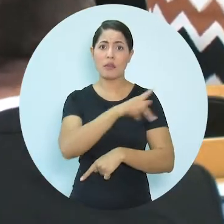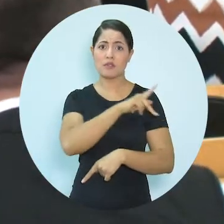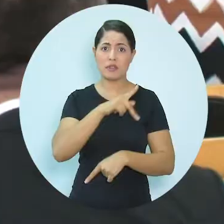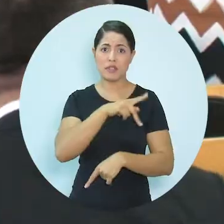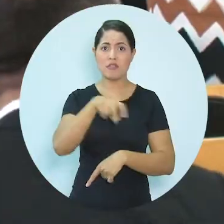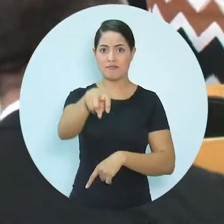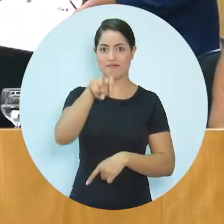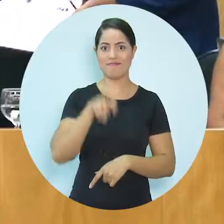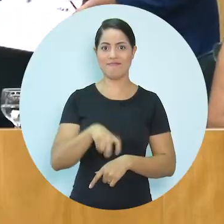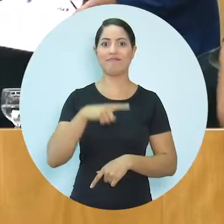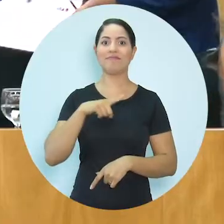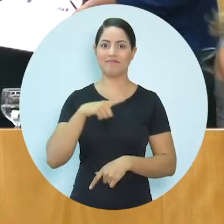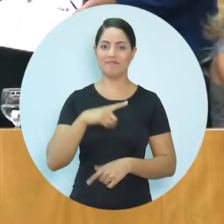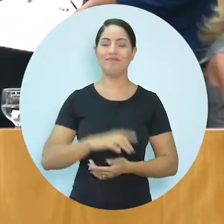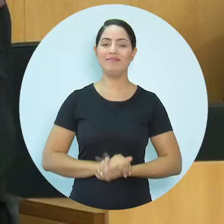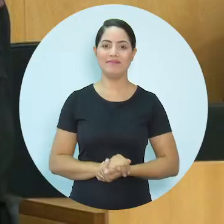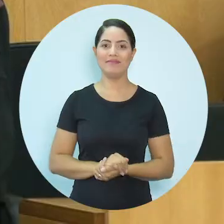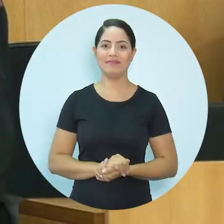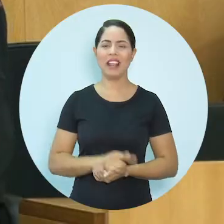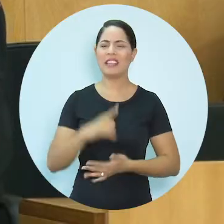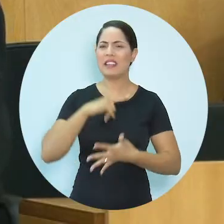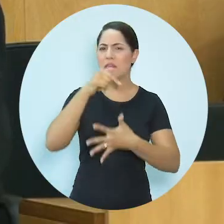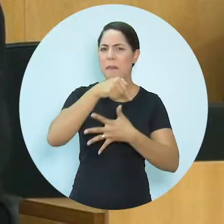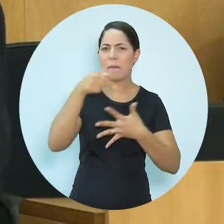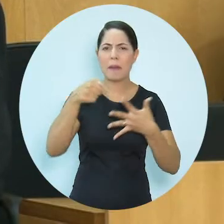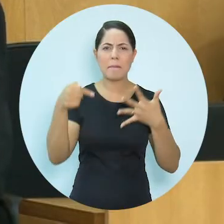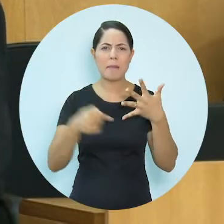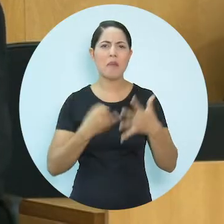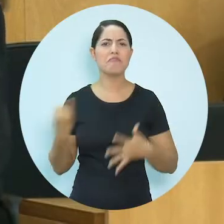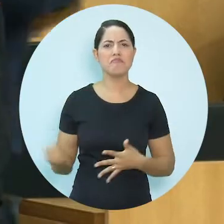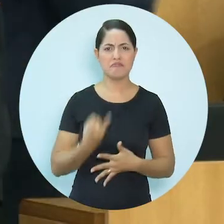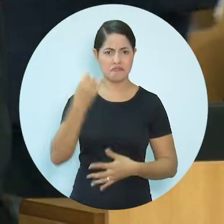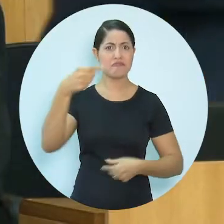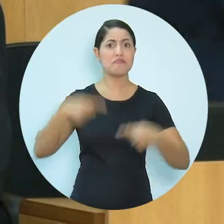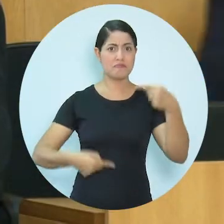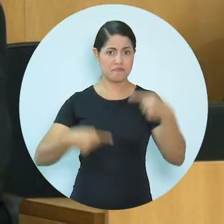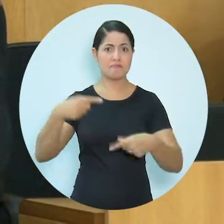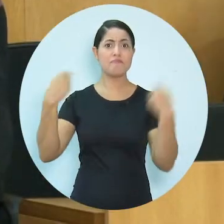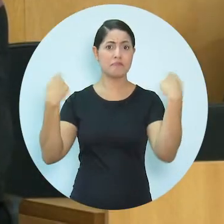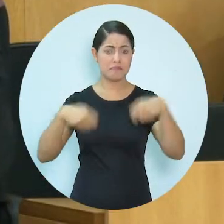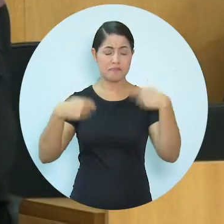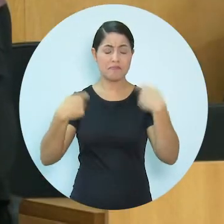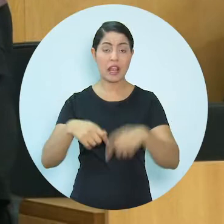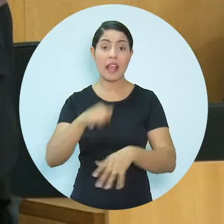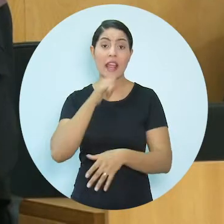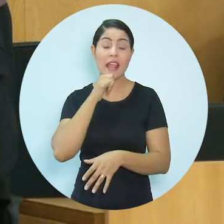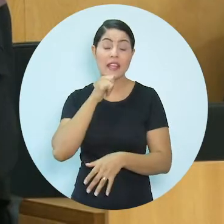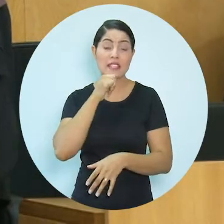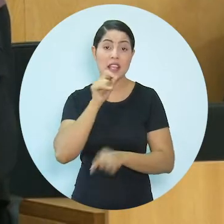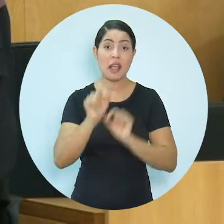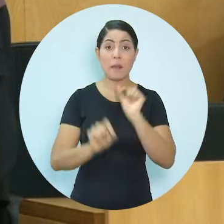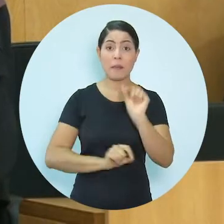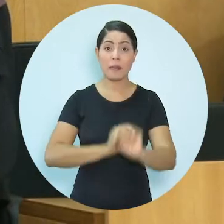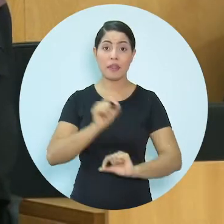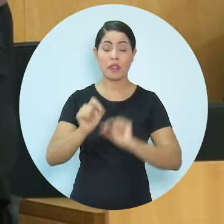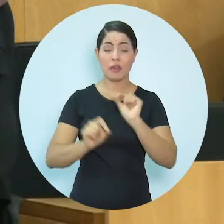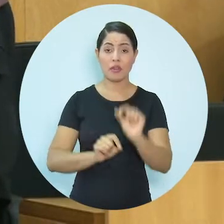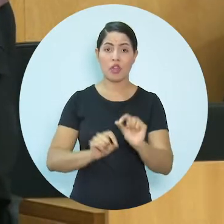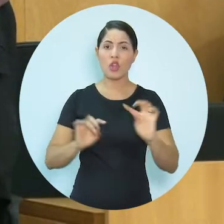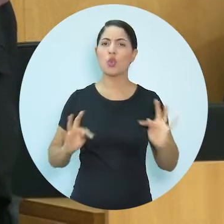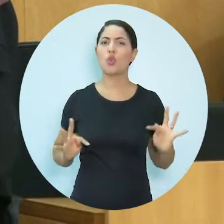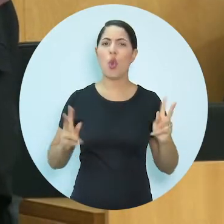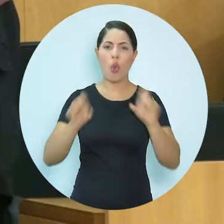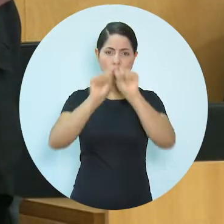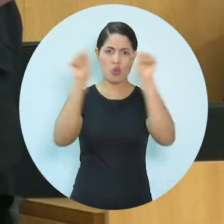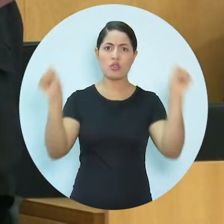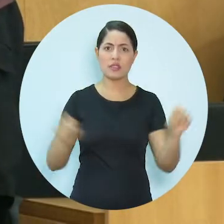e Disciplina da Ordem tomaram posse. Muitos temas importantes a debater, como exemplo, o